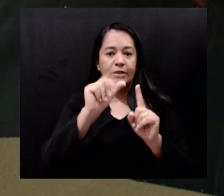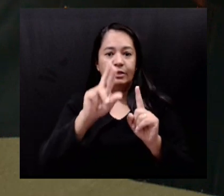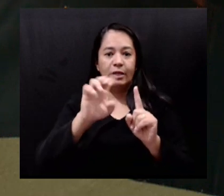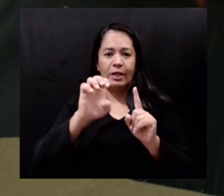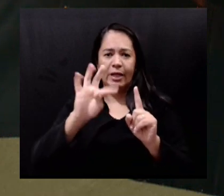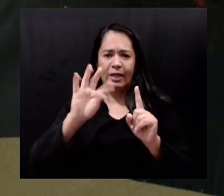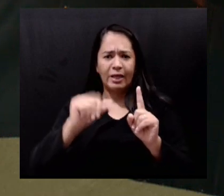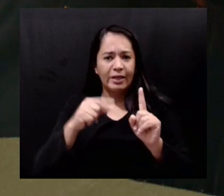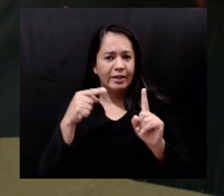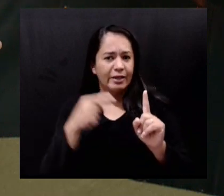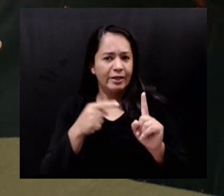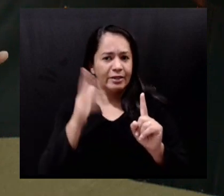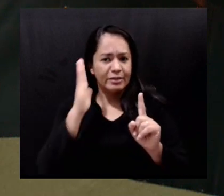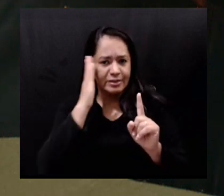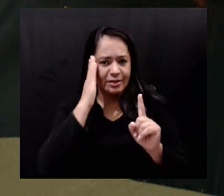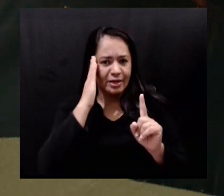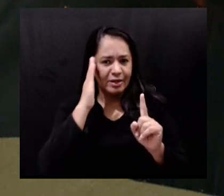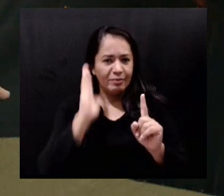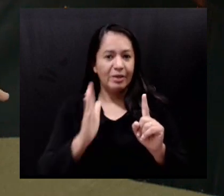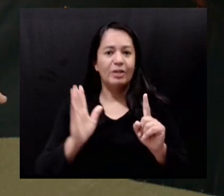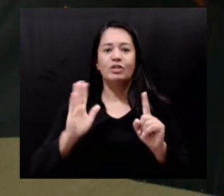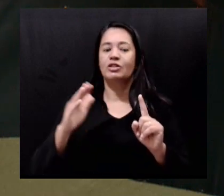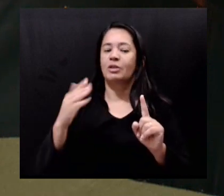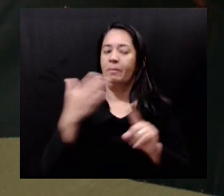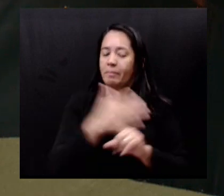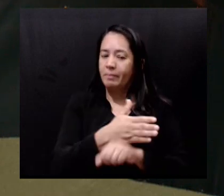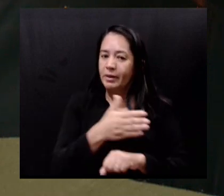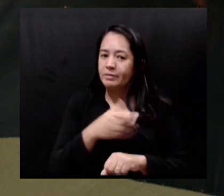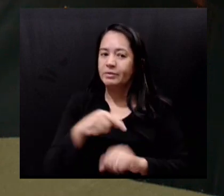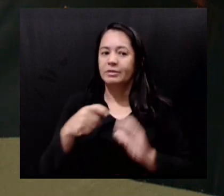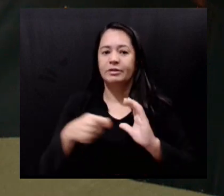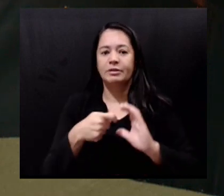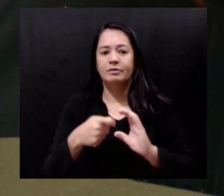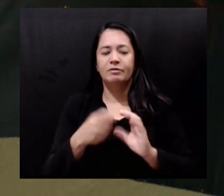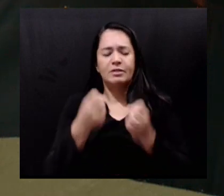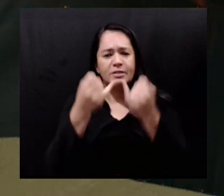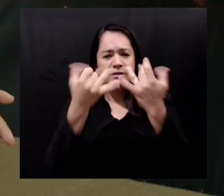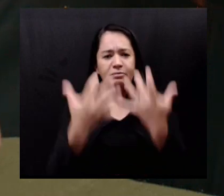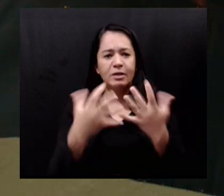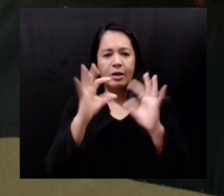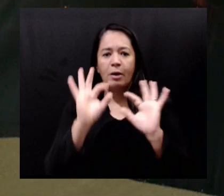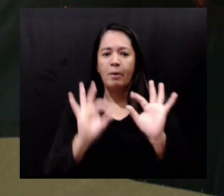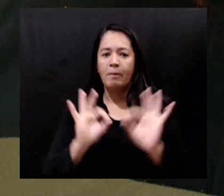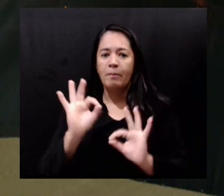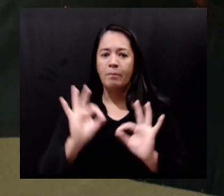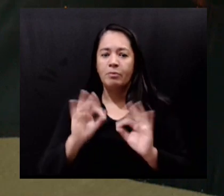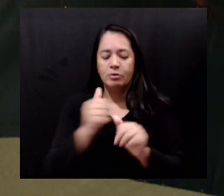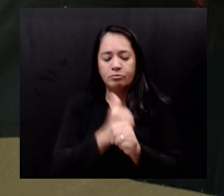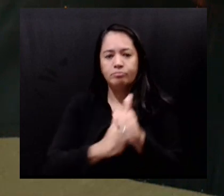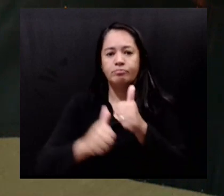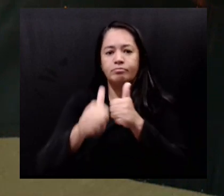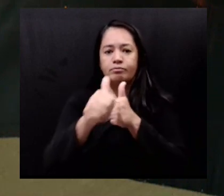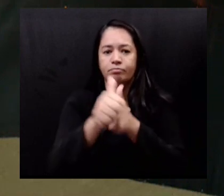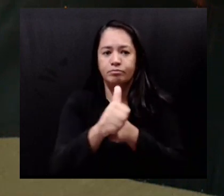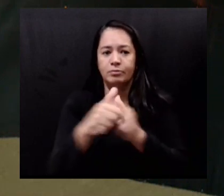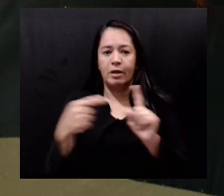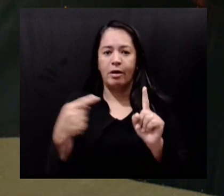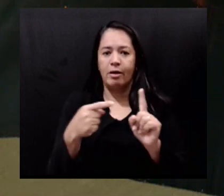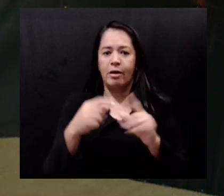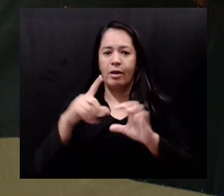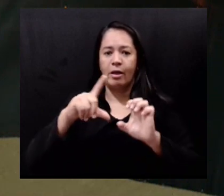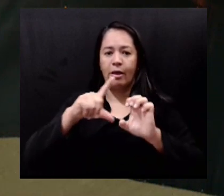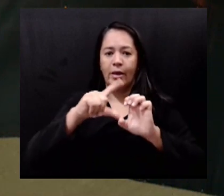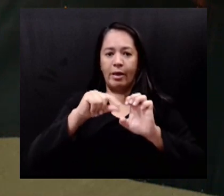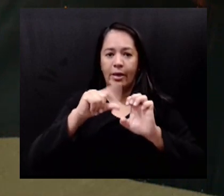no programa, então, ela vai falar sobre planejamento e protagonismo. A Areta, ela é empreendedora social e a primeira